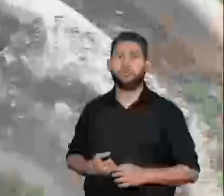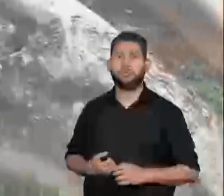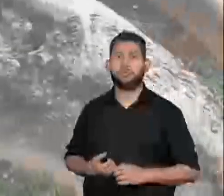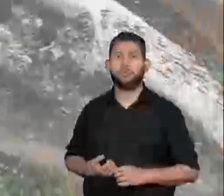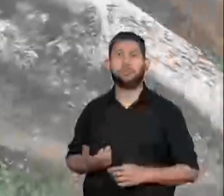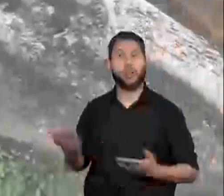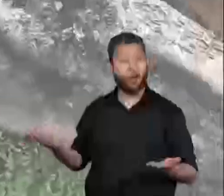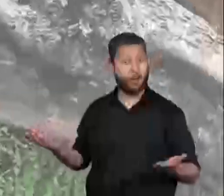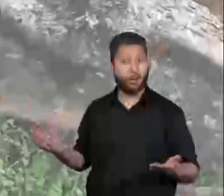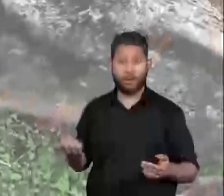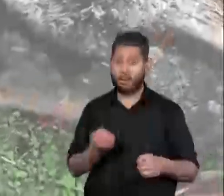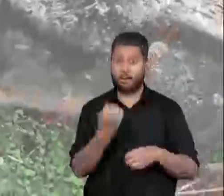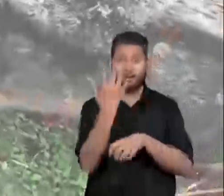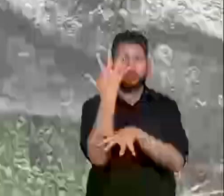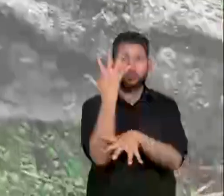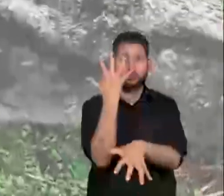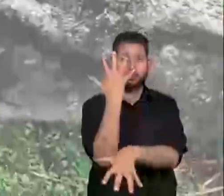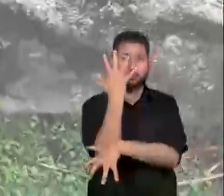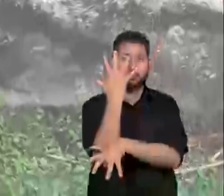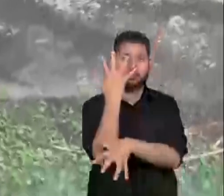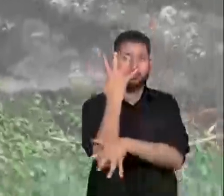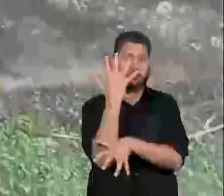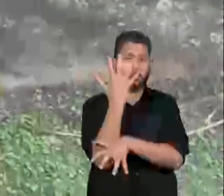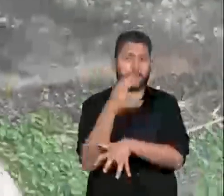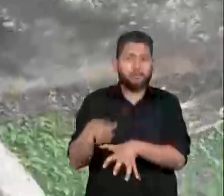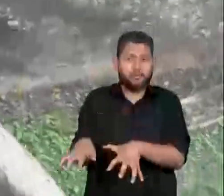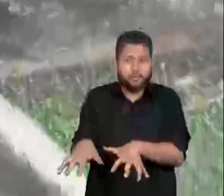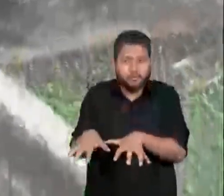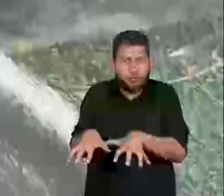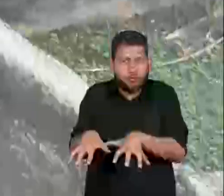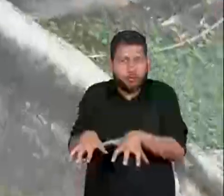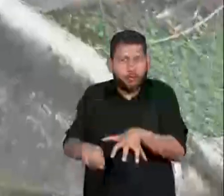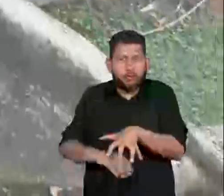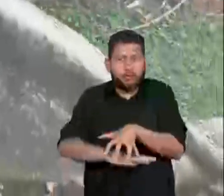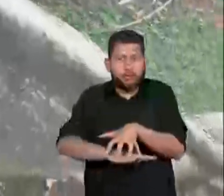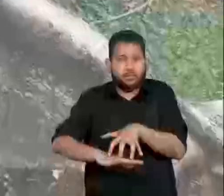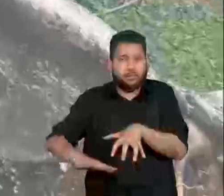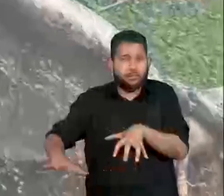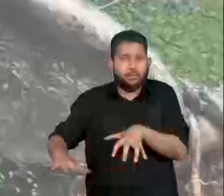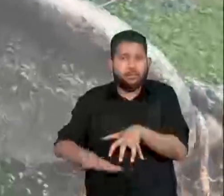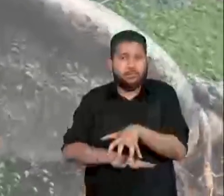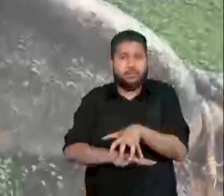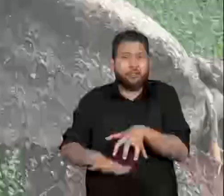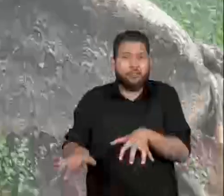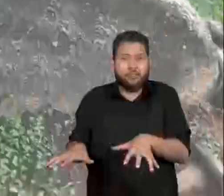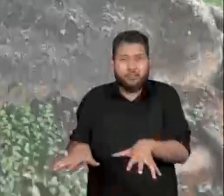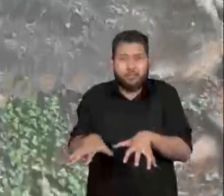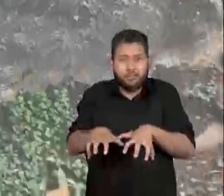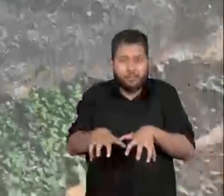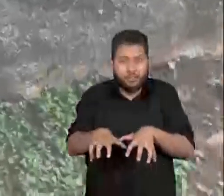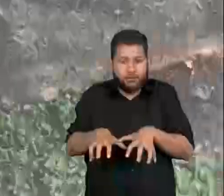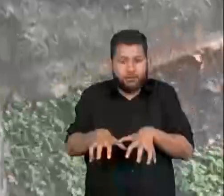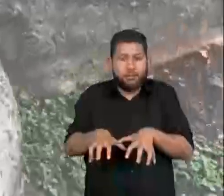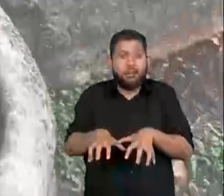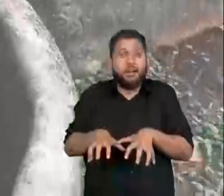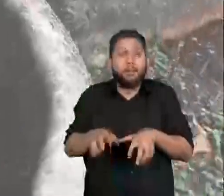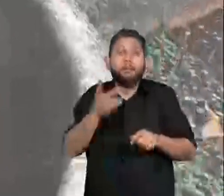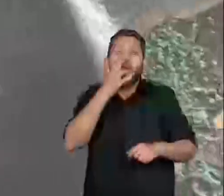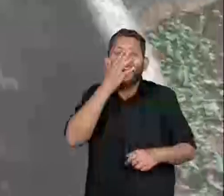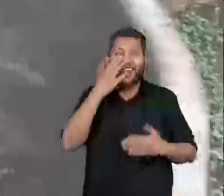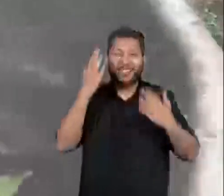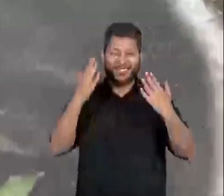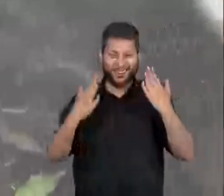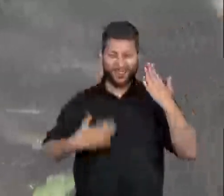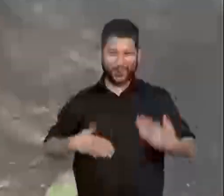Olha só, e essa é justamente muito semelhante à imagem que mostramos aqui na tela. É verdade, né? Muito semelhante. Ela também funciona, né,